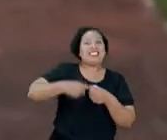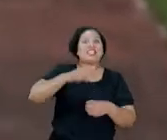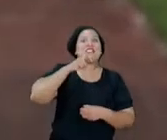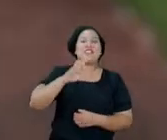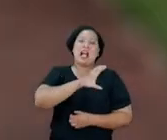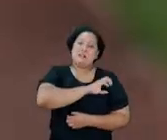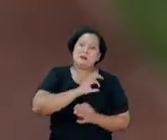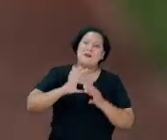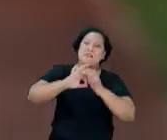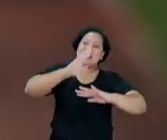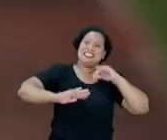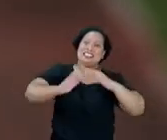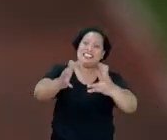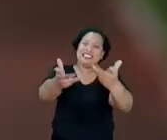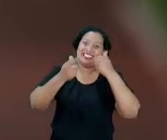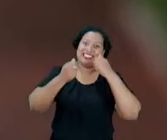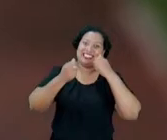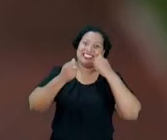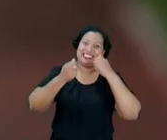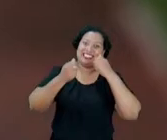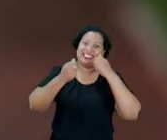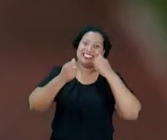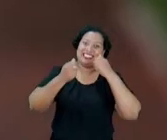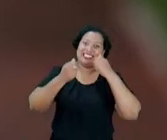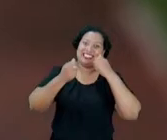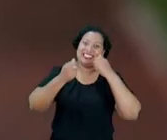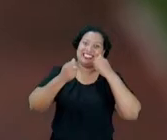Municipal de Sorriso. Amor, união e competência.